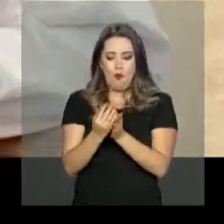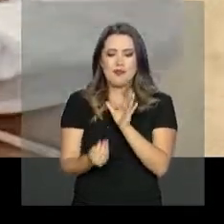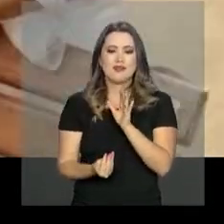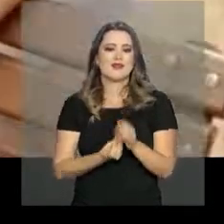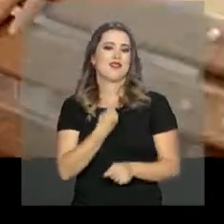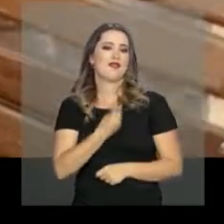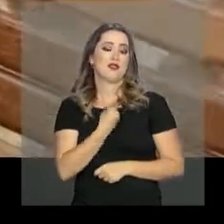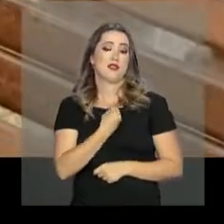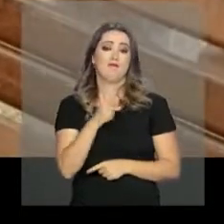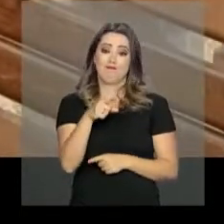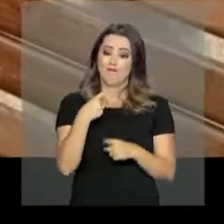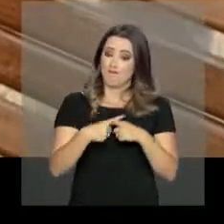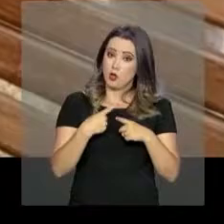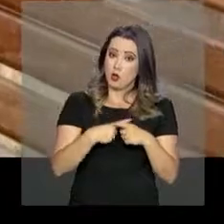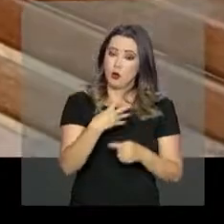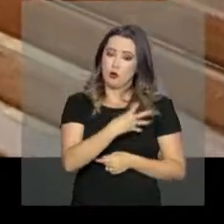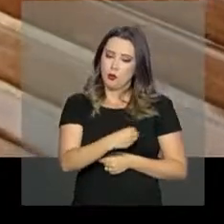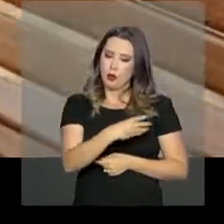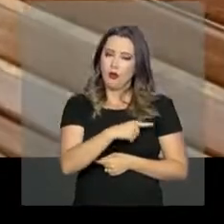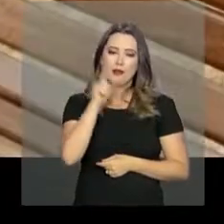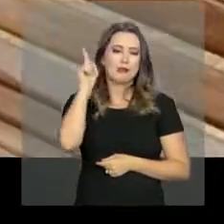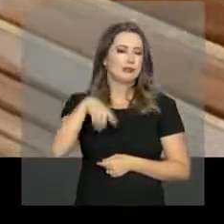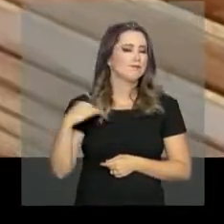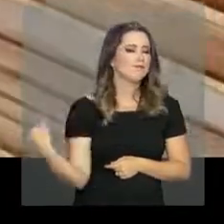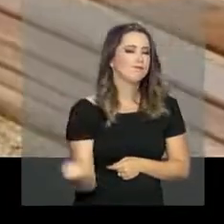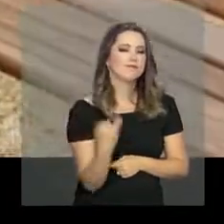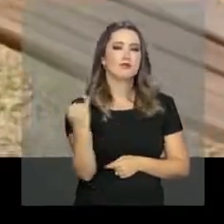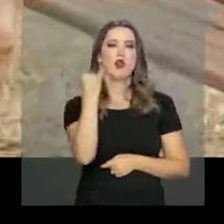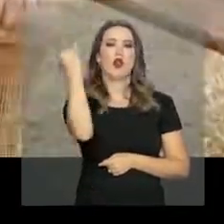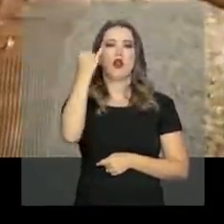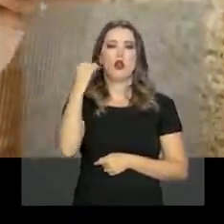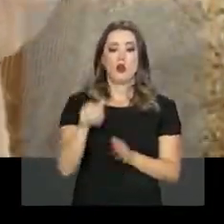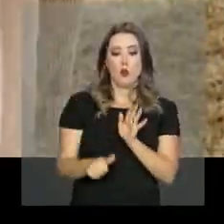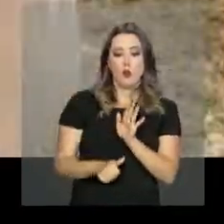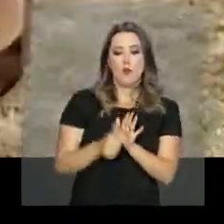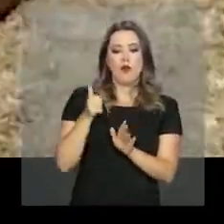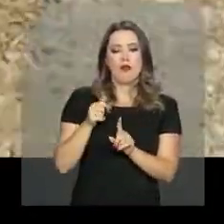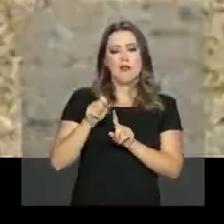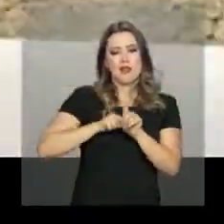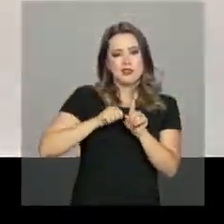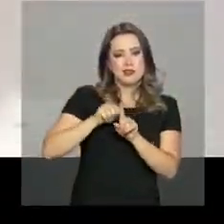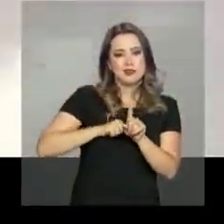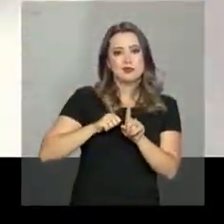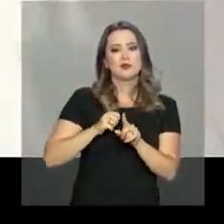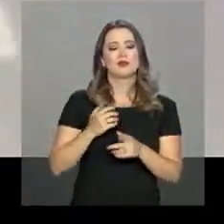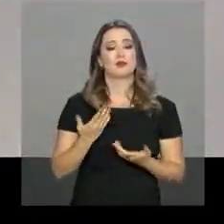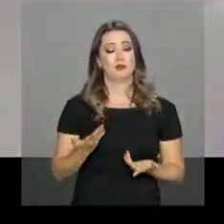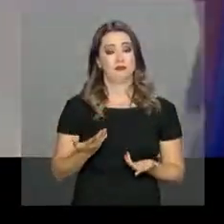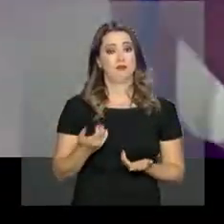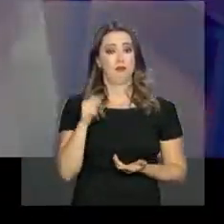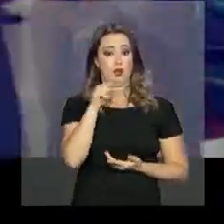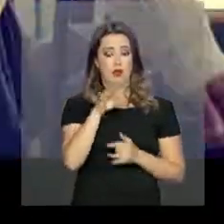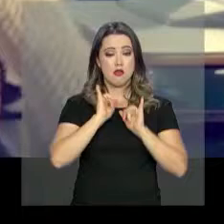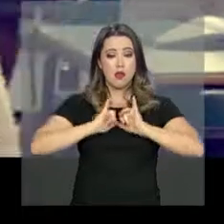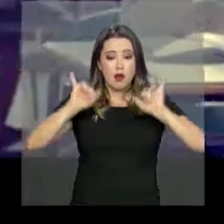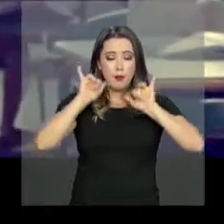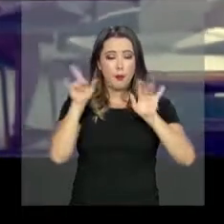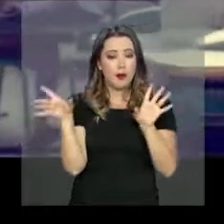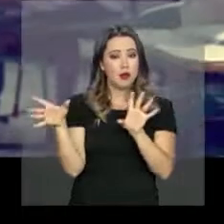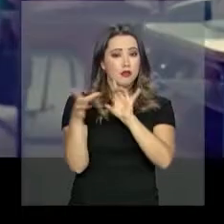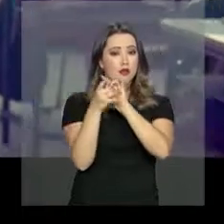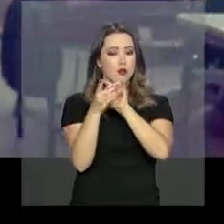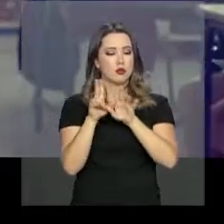porque o leite materno é muito importante não só nos primeiros meses de seu filho a iniciativa está ligada à semana mundial